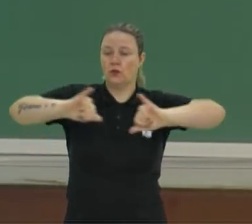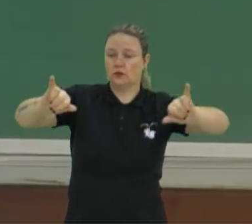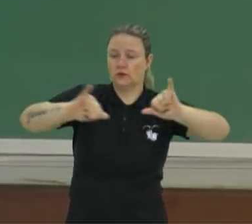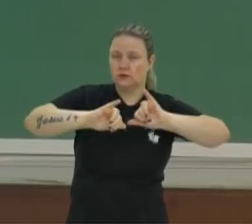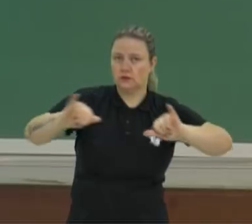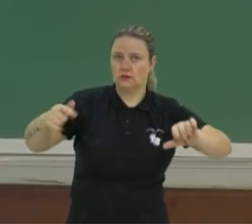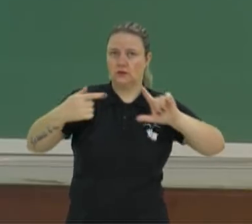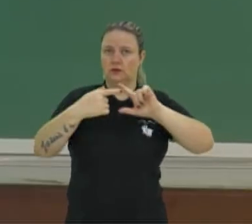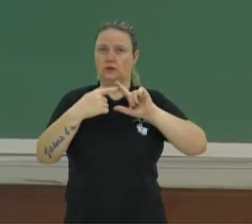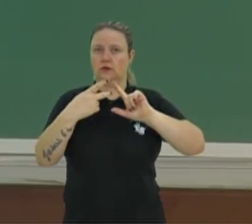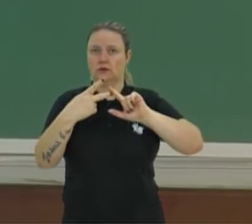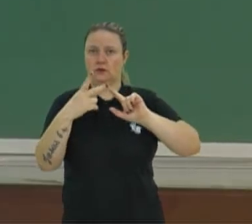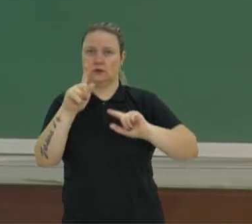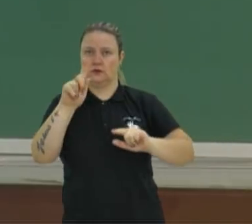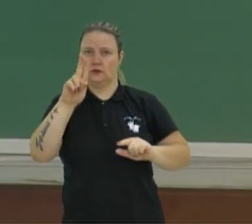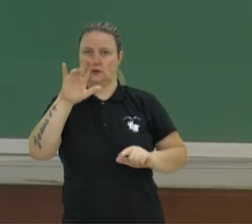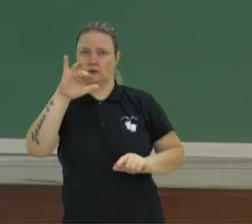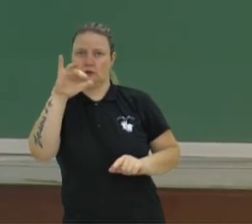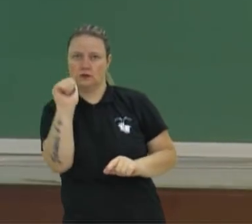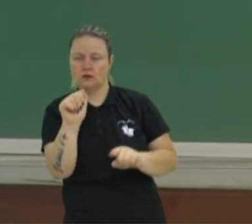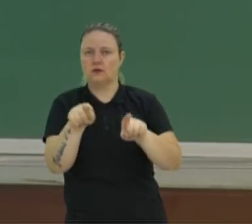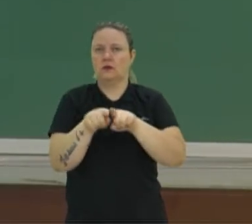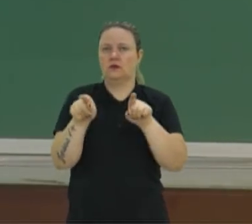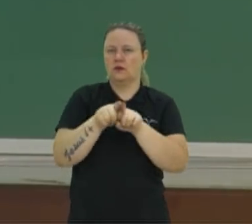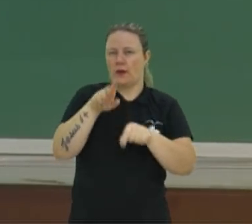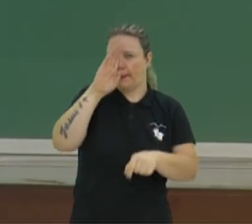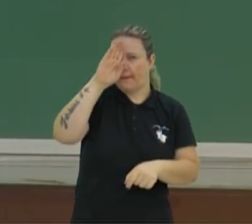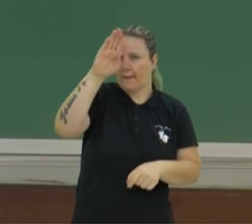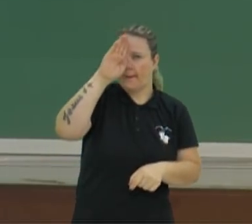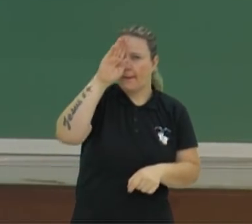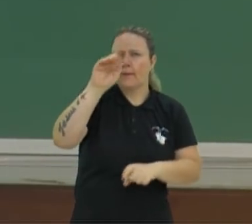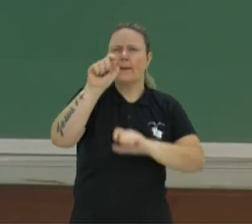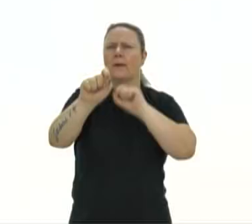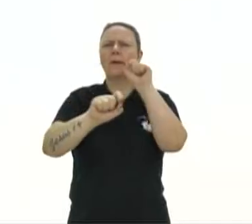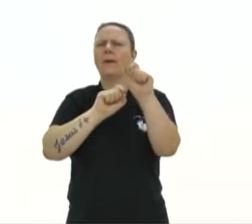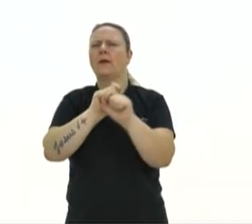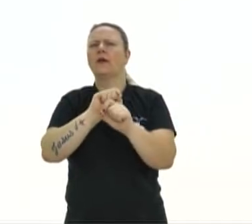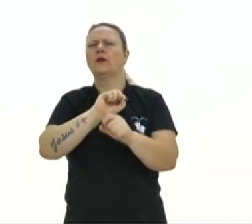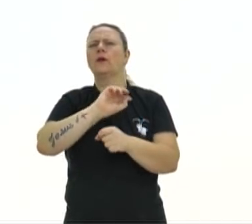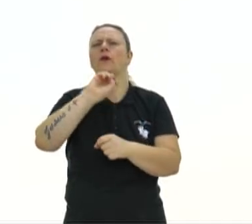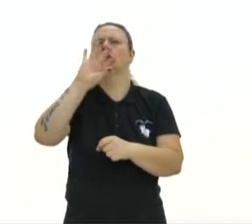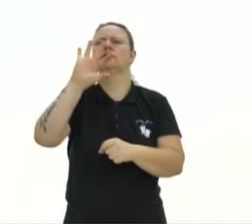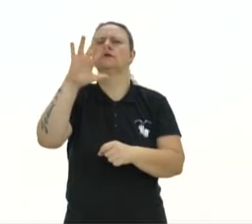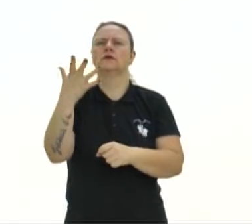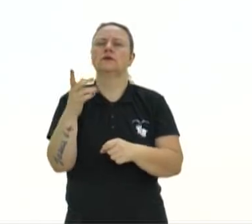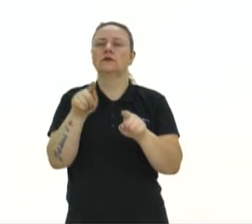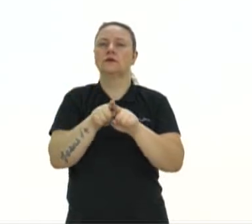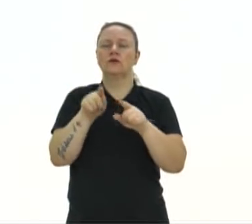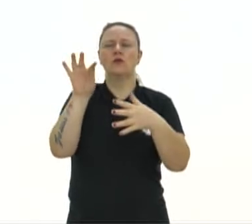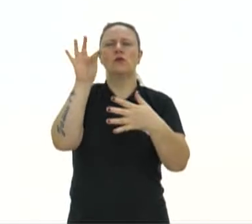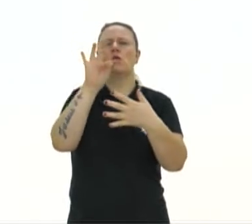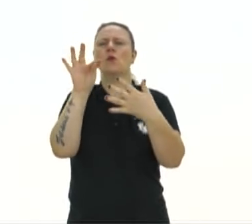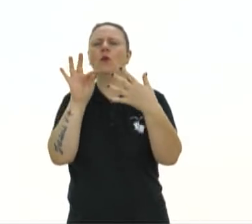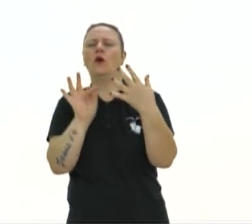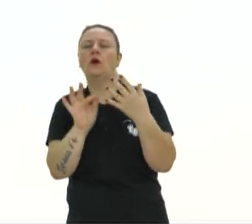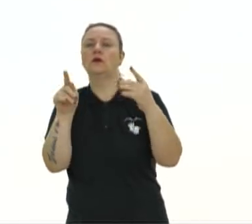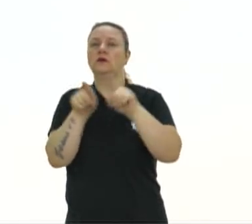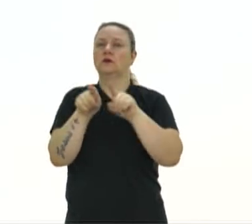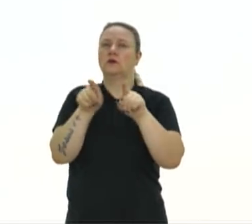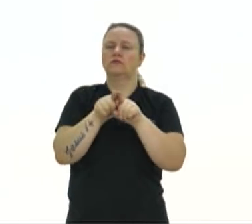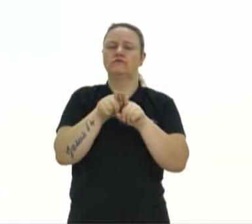fato central, suas principais circunstâncias e eventuais decorrências, localizar